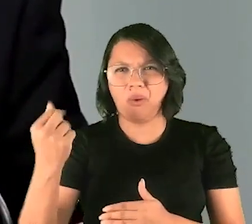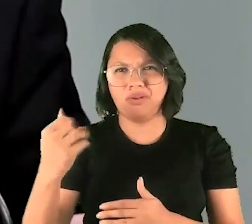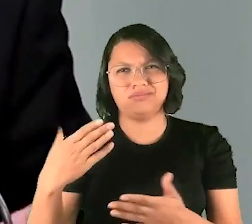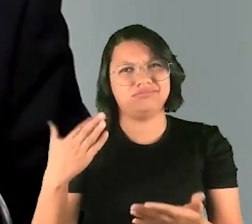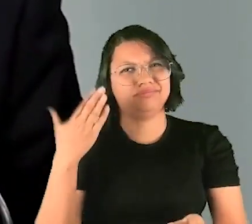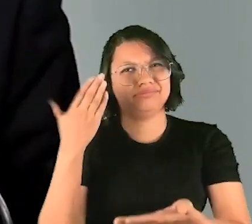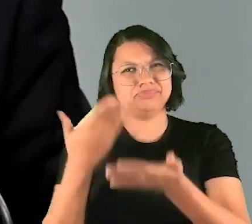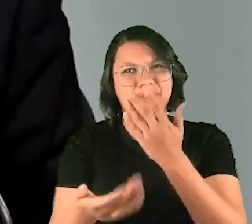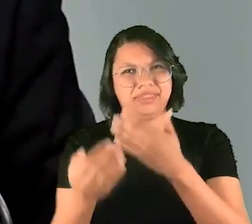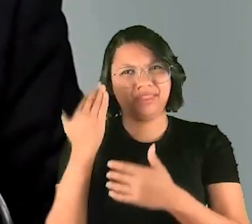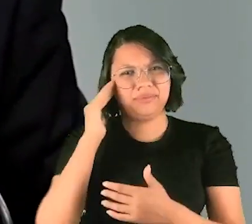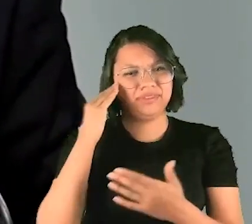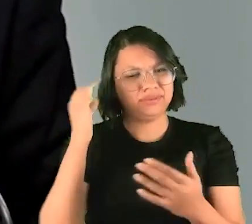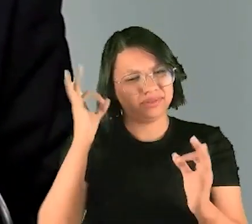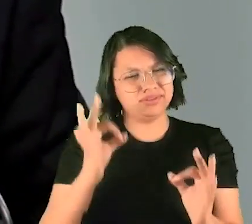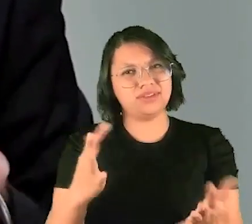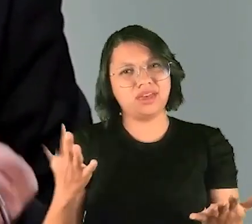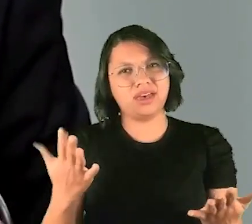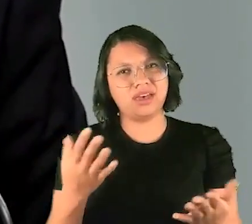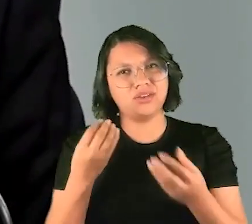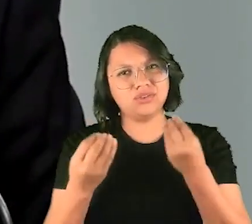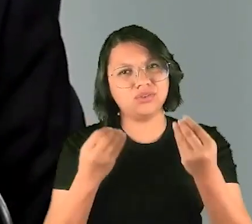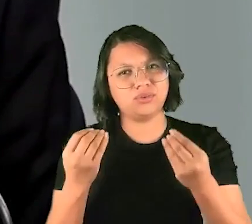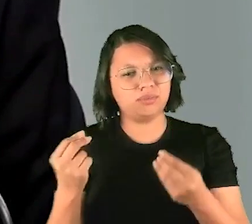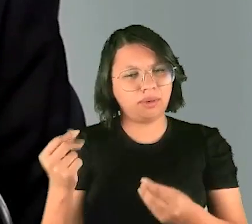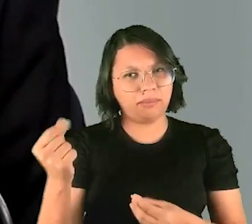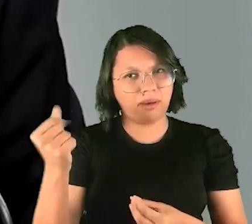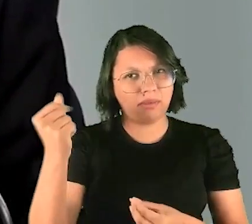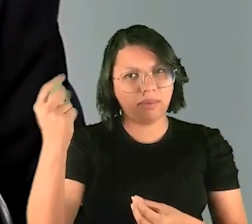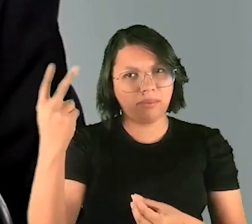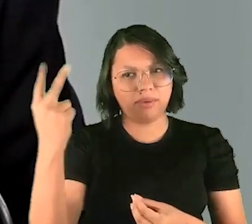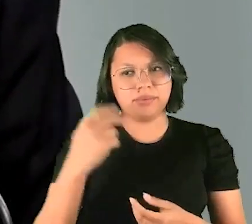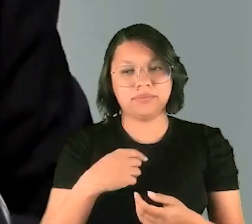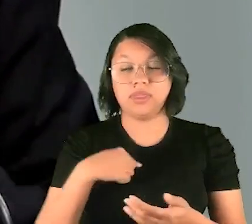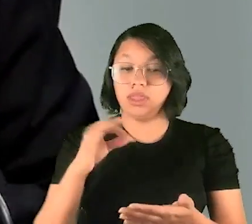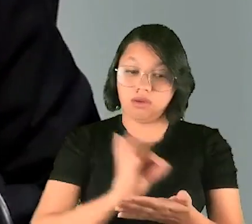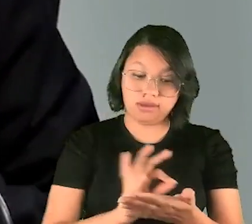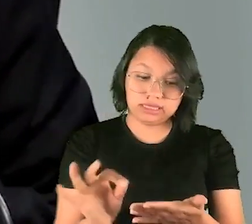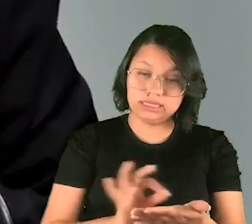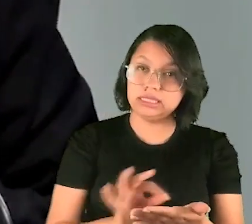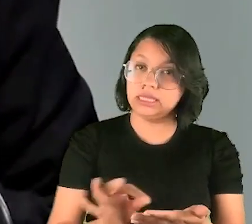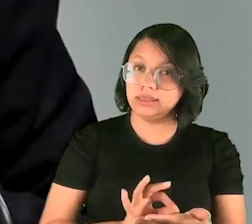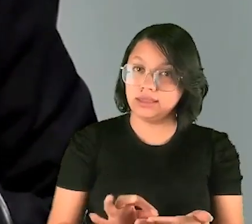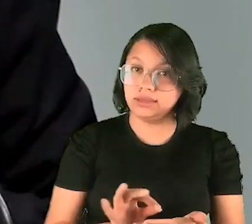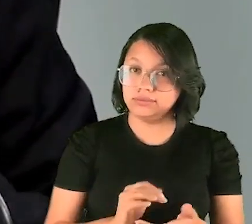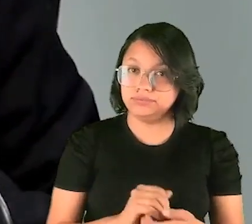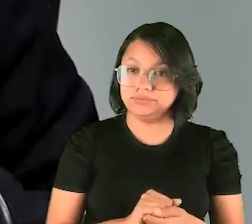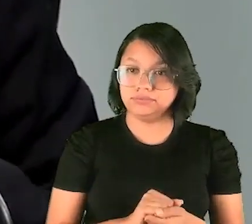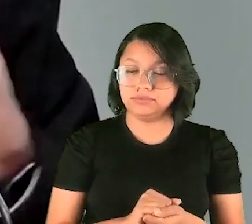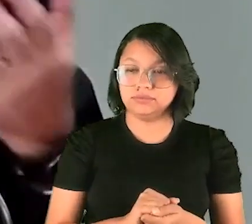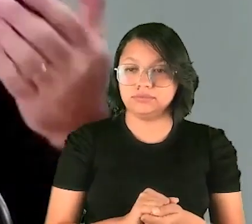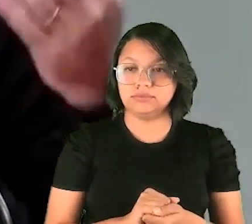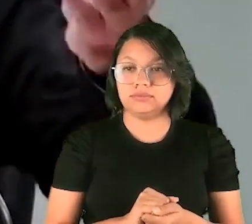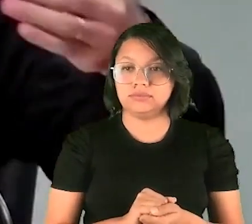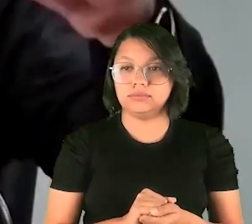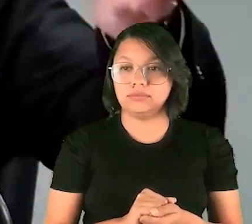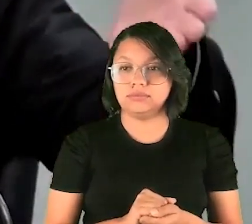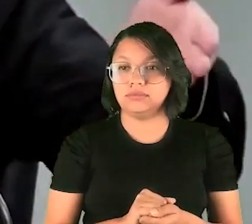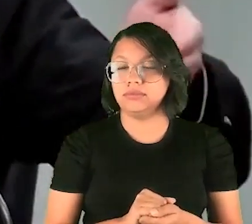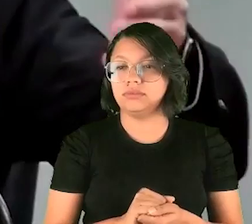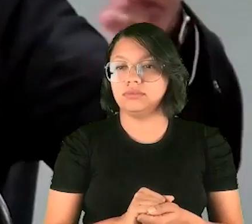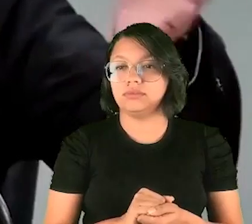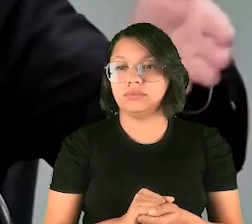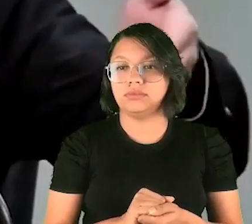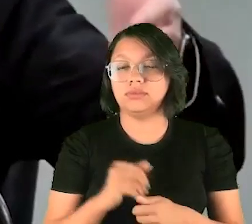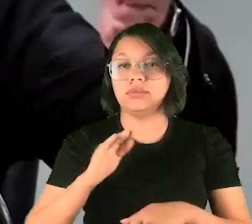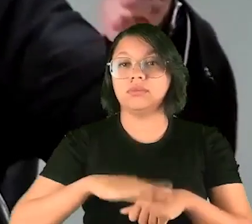faz sentido. Então, houve uma perda da lógica de precificação de medicações. Eu assinei com colegas um manuscrito, está